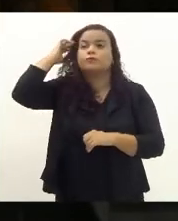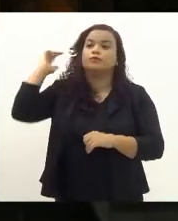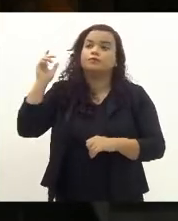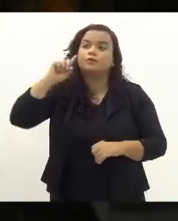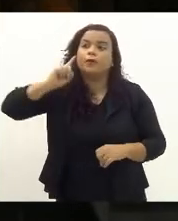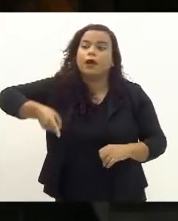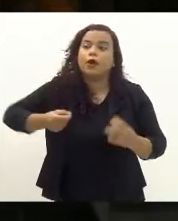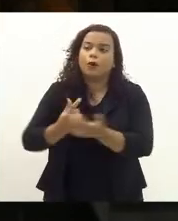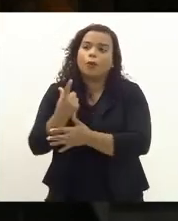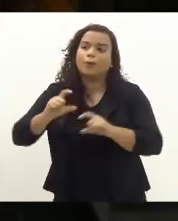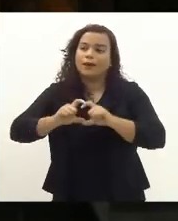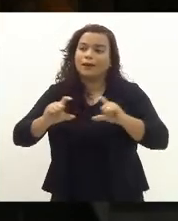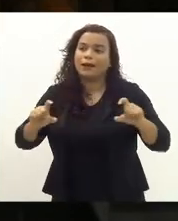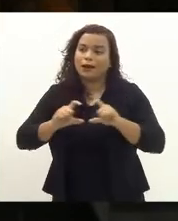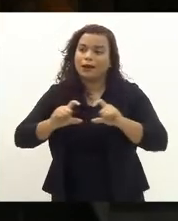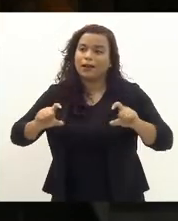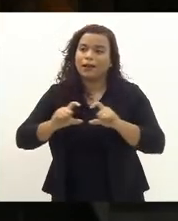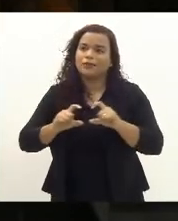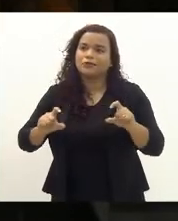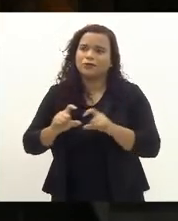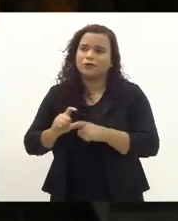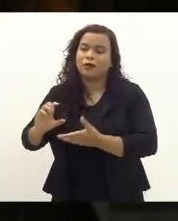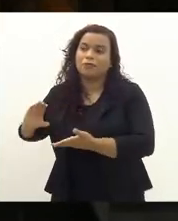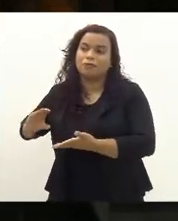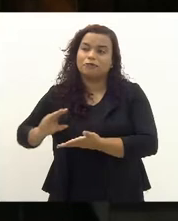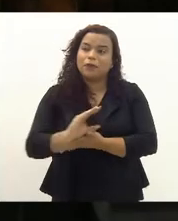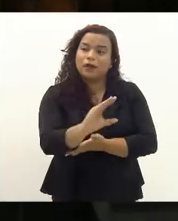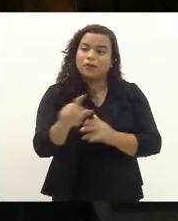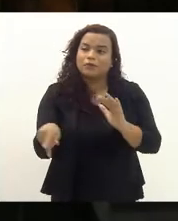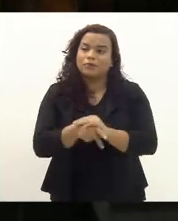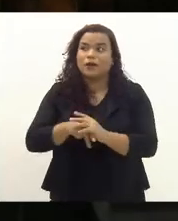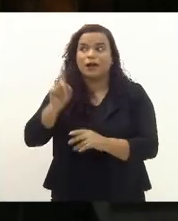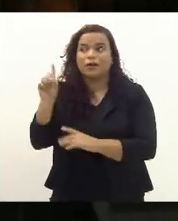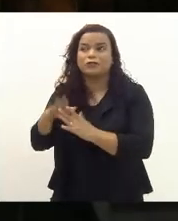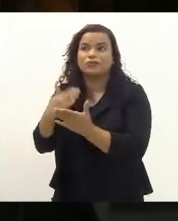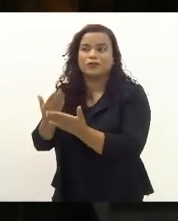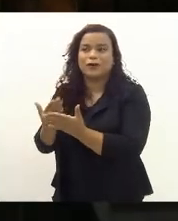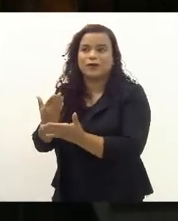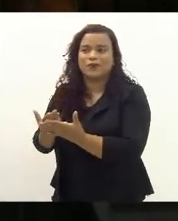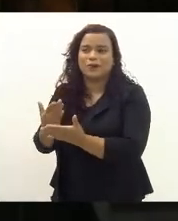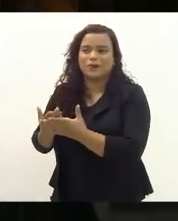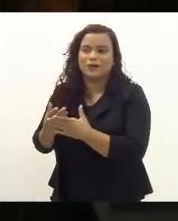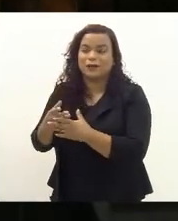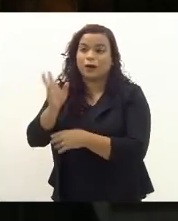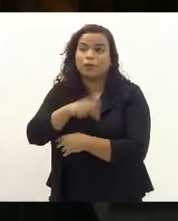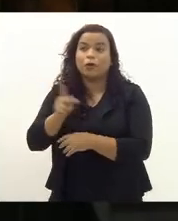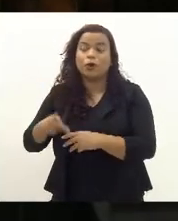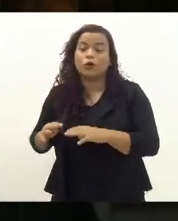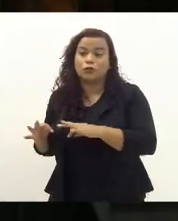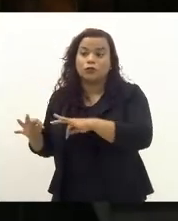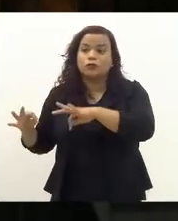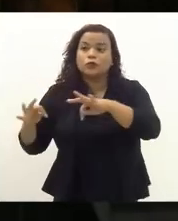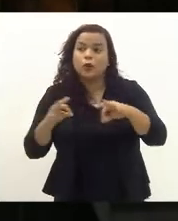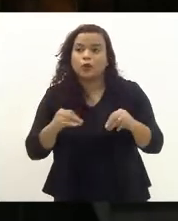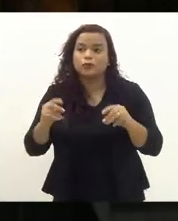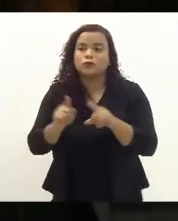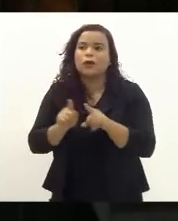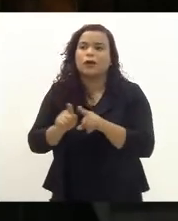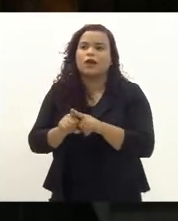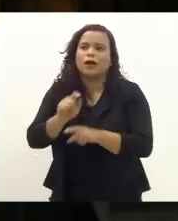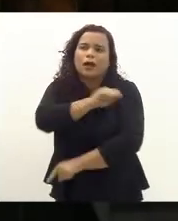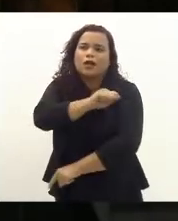comprados ingressos com verba descentralizadas nas escolas para todos os professores e todos